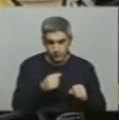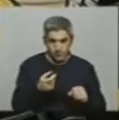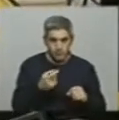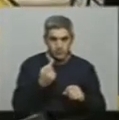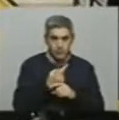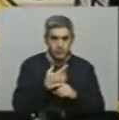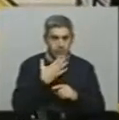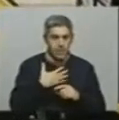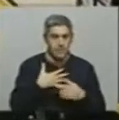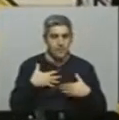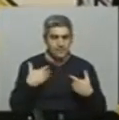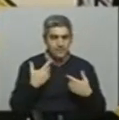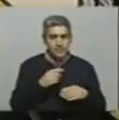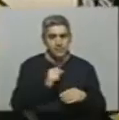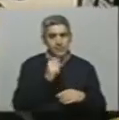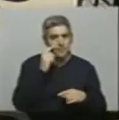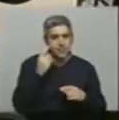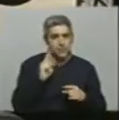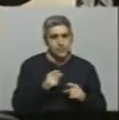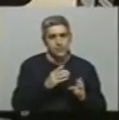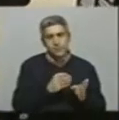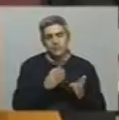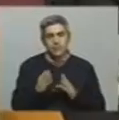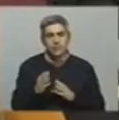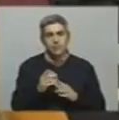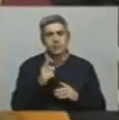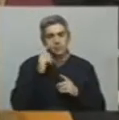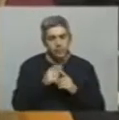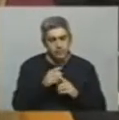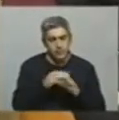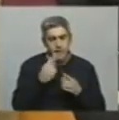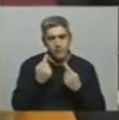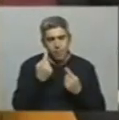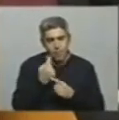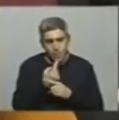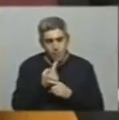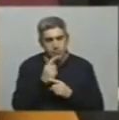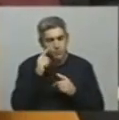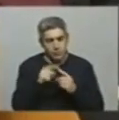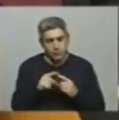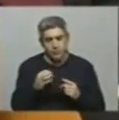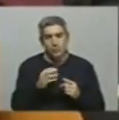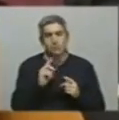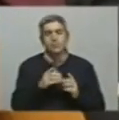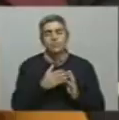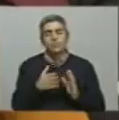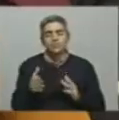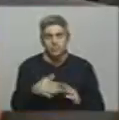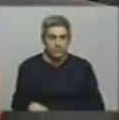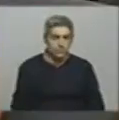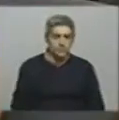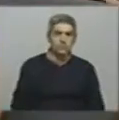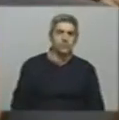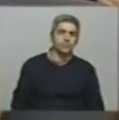coisa prazerosa, mas que a sua viagem passou a ter uma missão, por assim dizer, teve ter um objetivo? Começou a ter uma